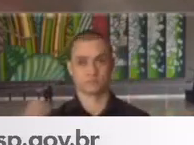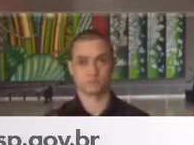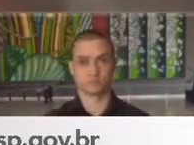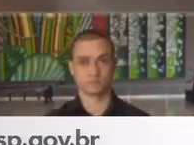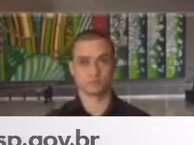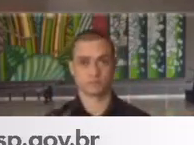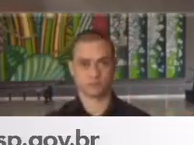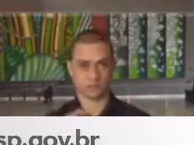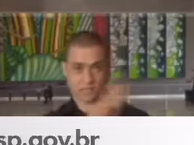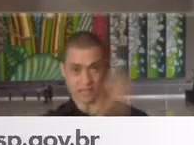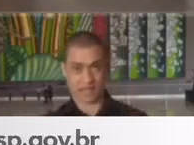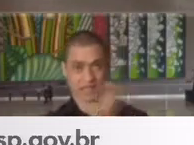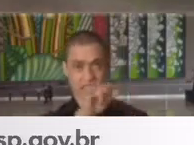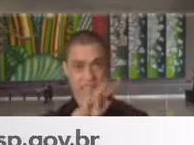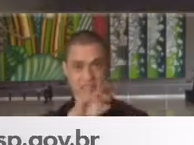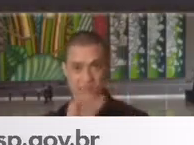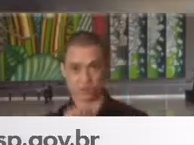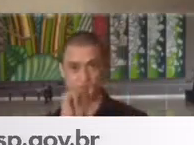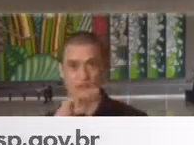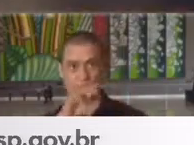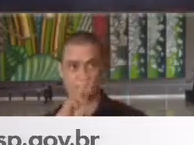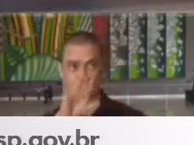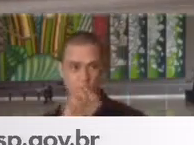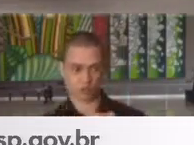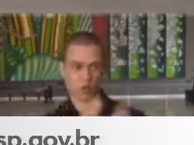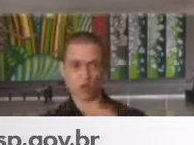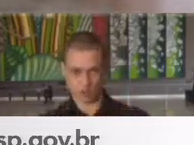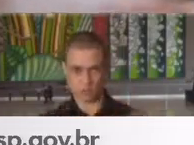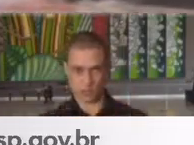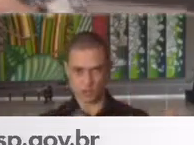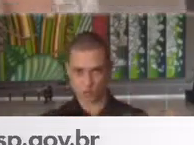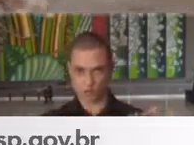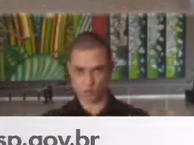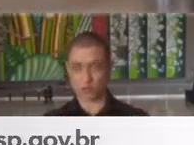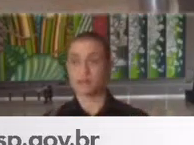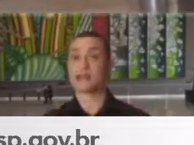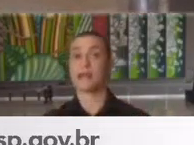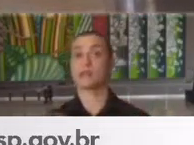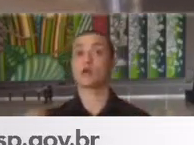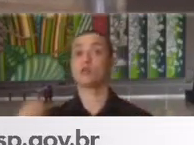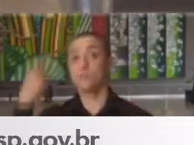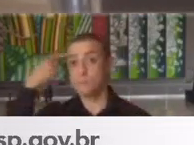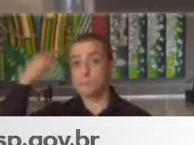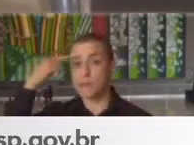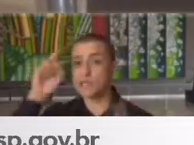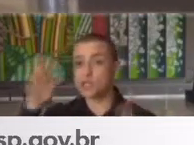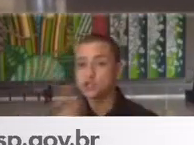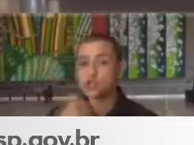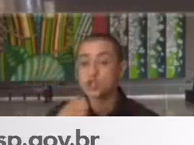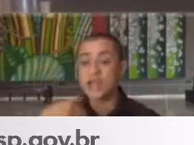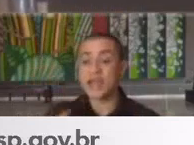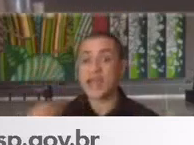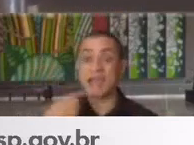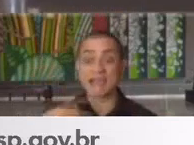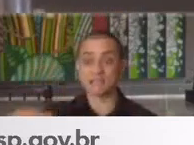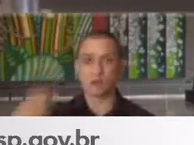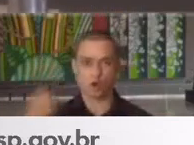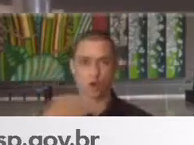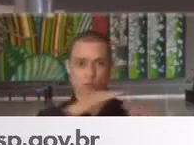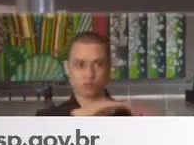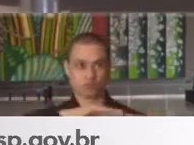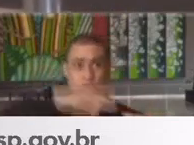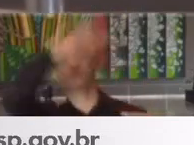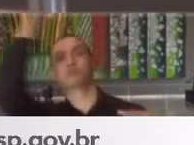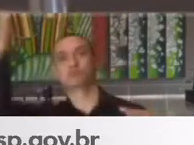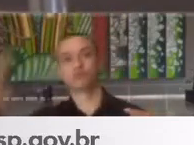jornalista Silvia Amorim, a gente vai fazer uma pequena adaptação, governador. A grande expectativa nesta semana para ver como se dará a curva de aumento de